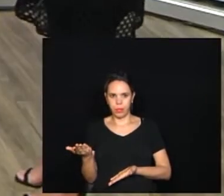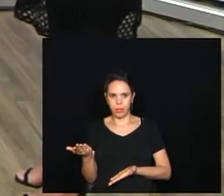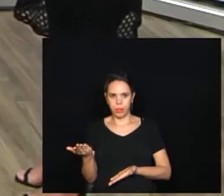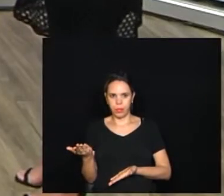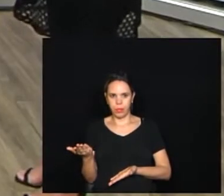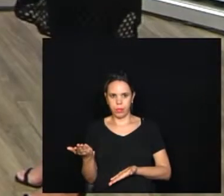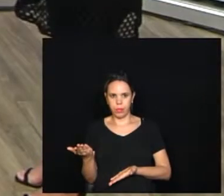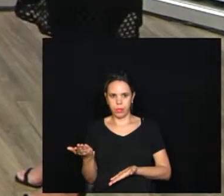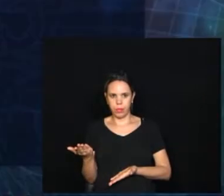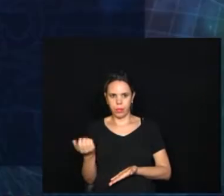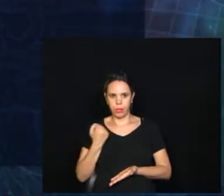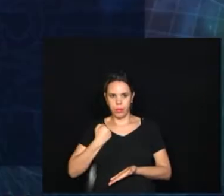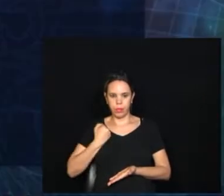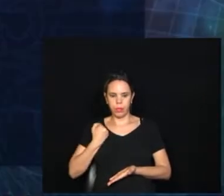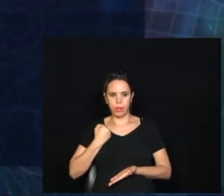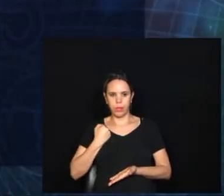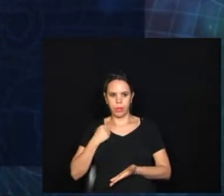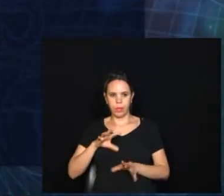Aqui,